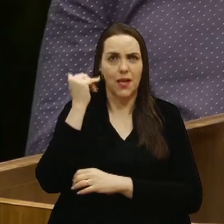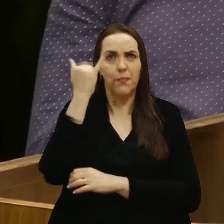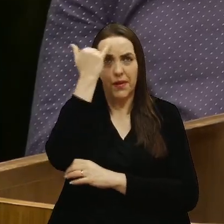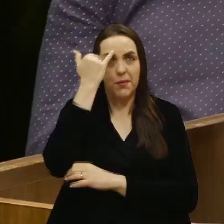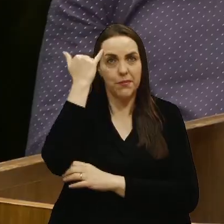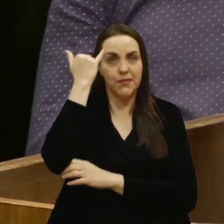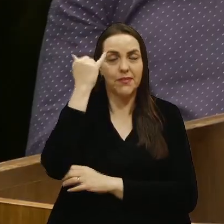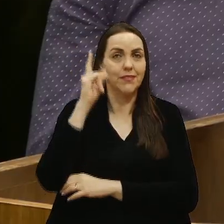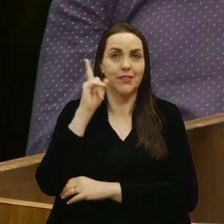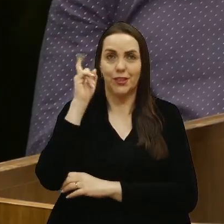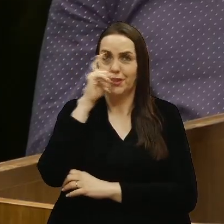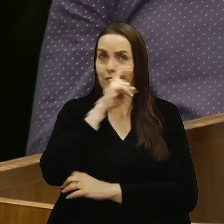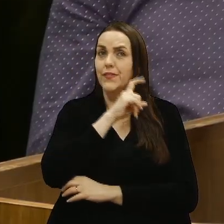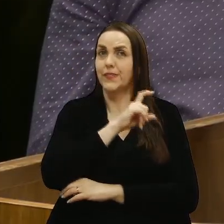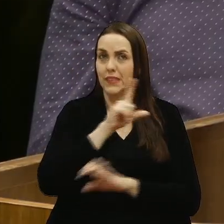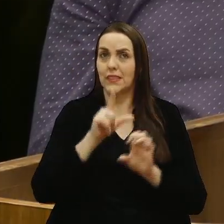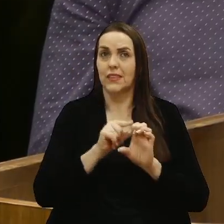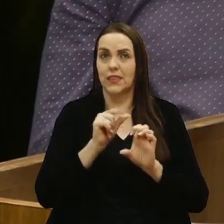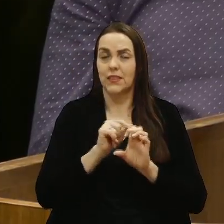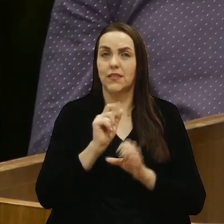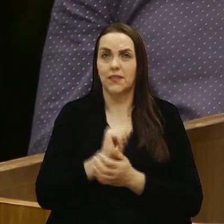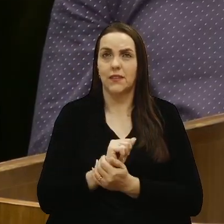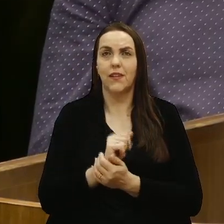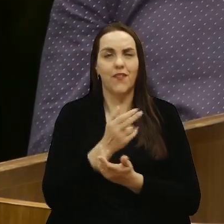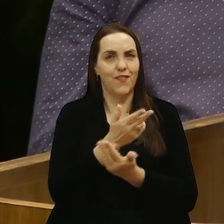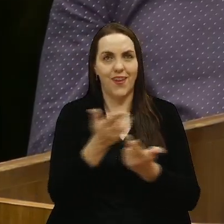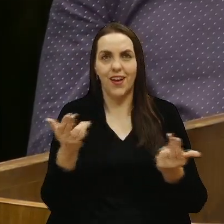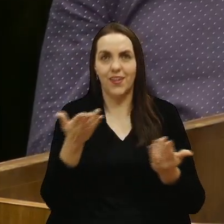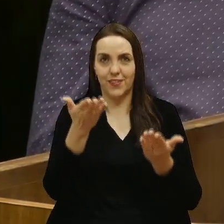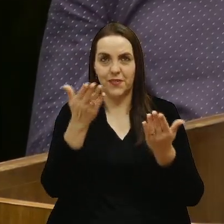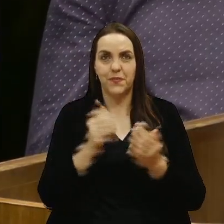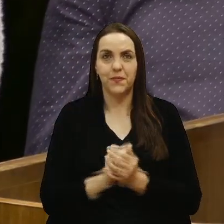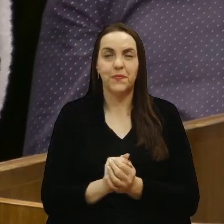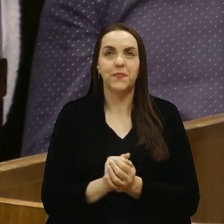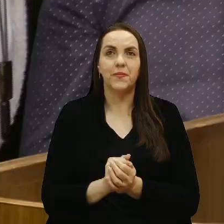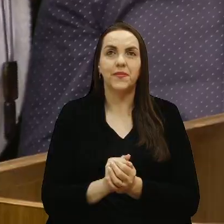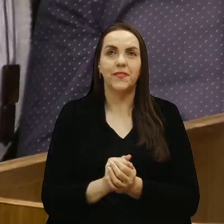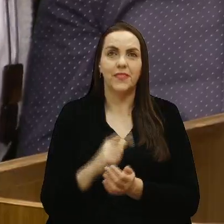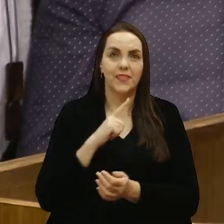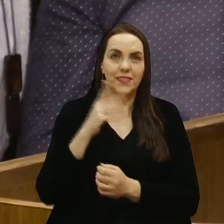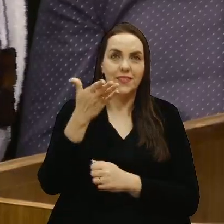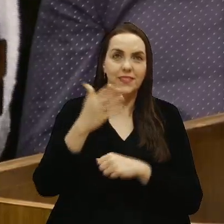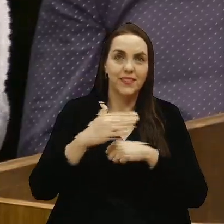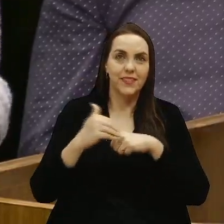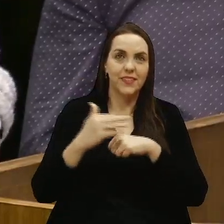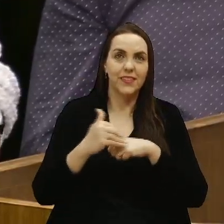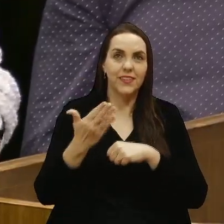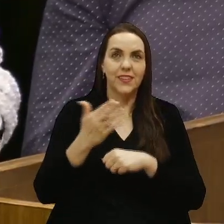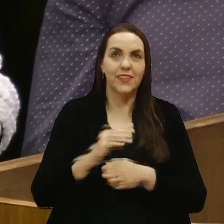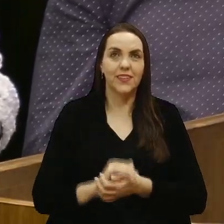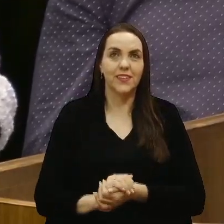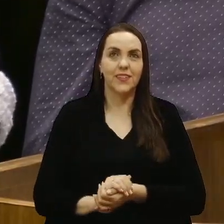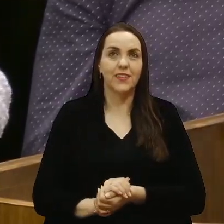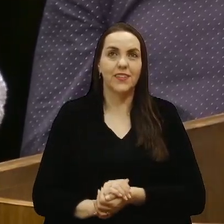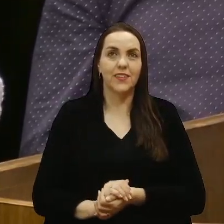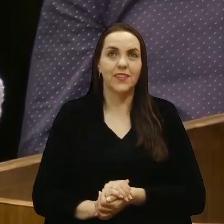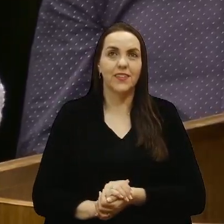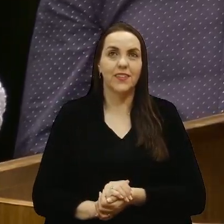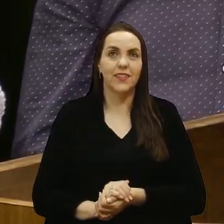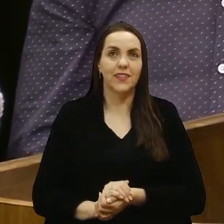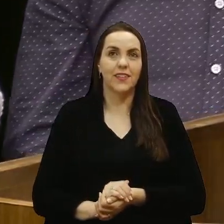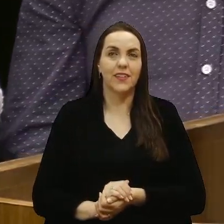não é fácil. Tem vários empreendedores aqui, nós temos aqui o nosso querido... deu um branco